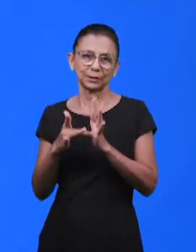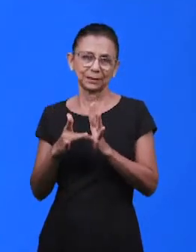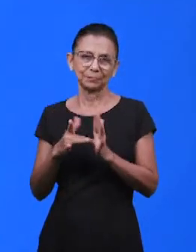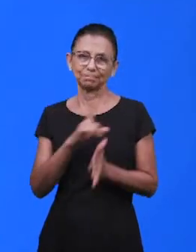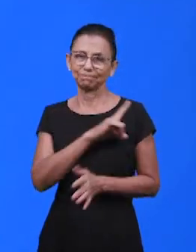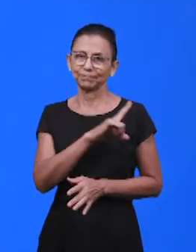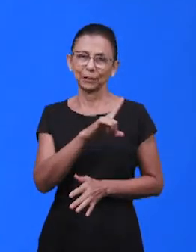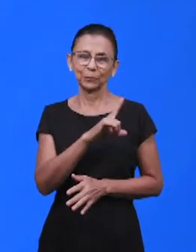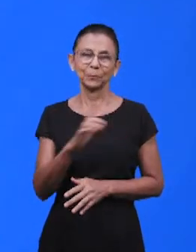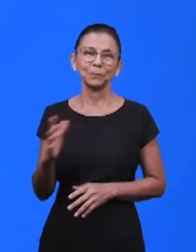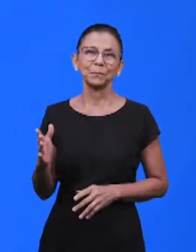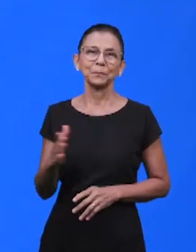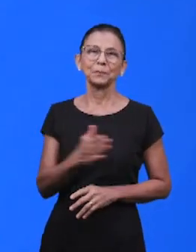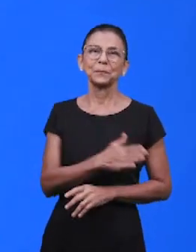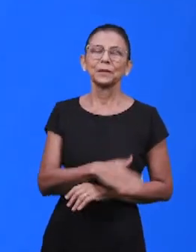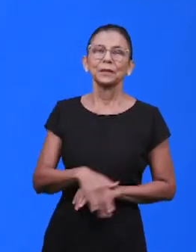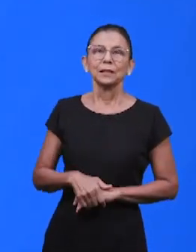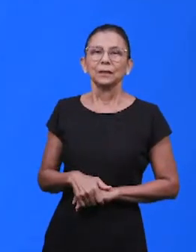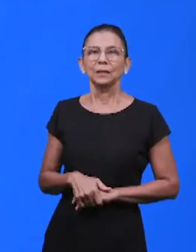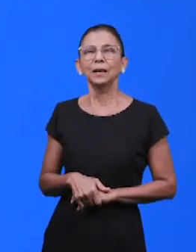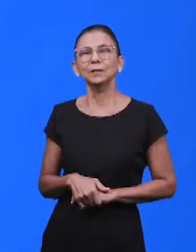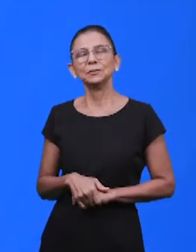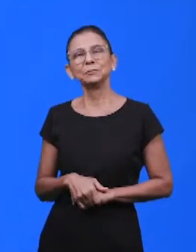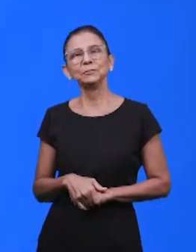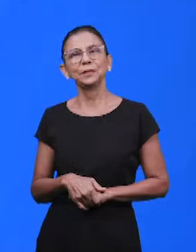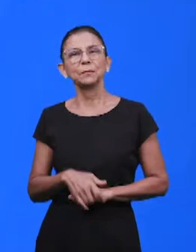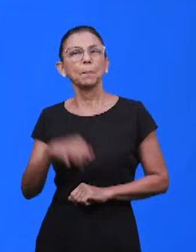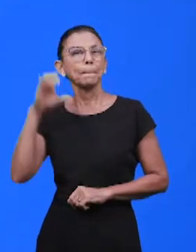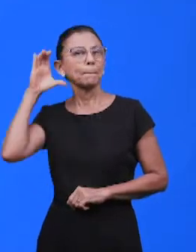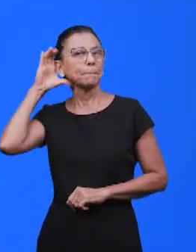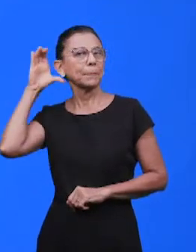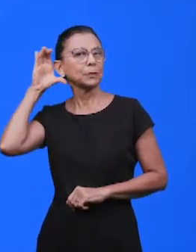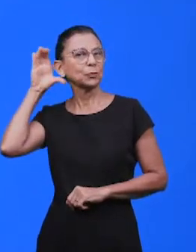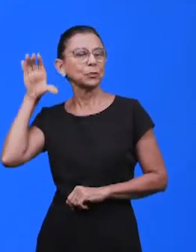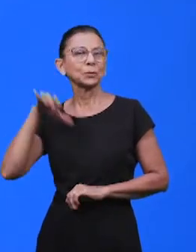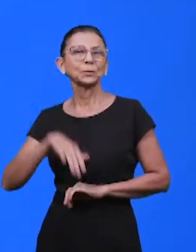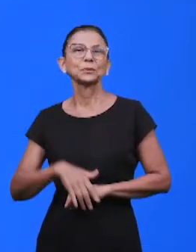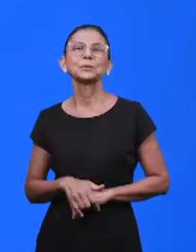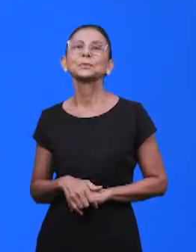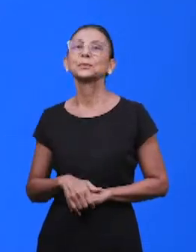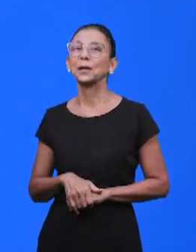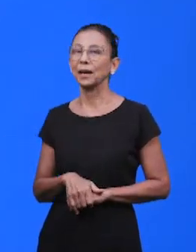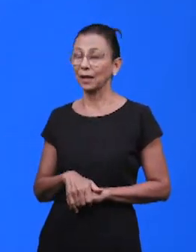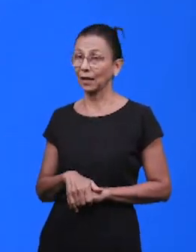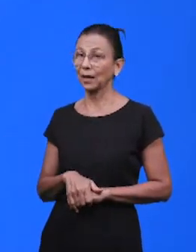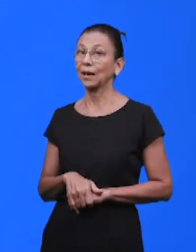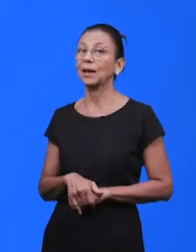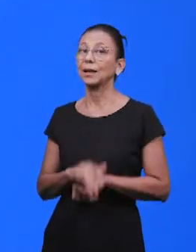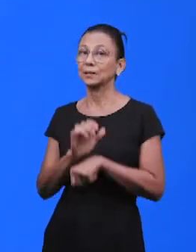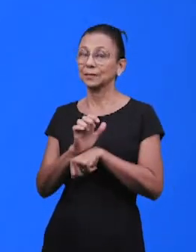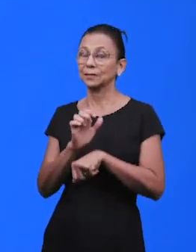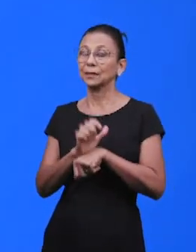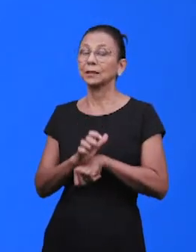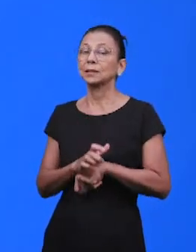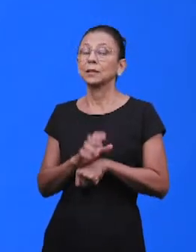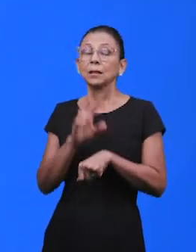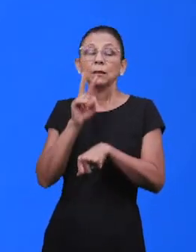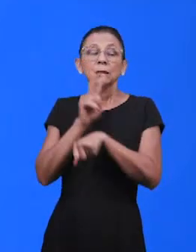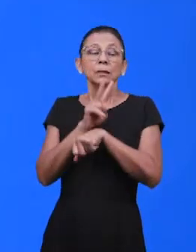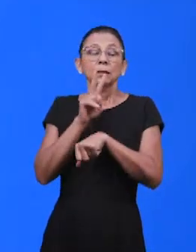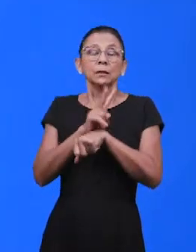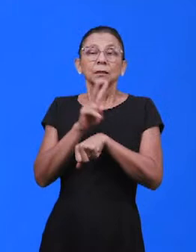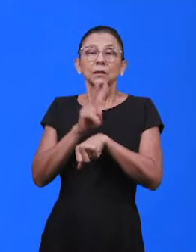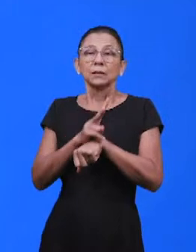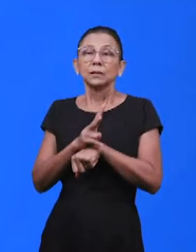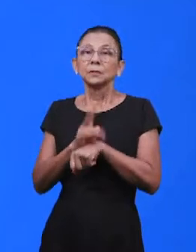também a resposta das nossas crianças lá de Cuiabá, no estado do Mato Grosso, que a igreja tem que ficar vigilante,